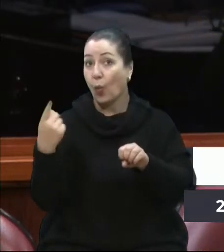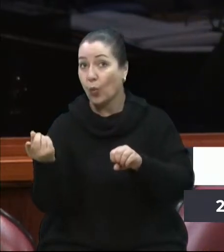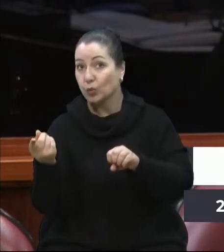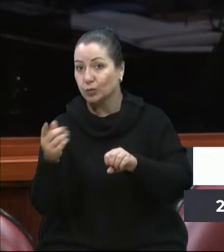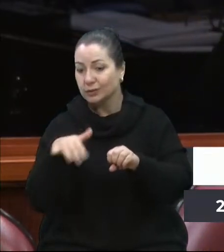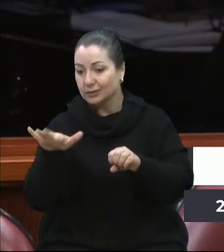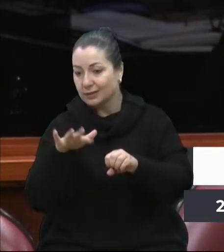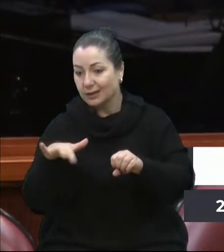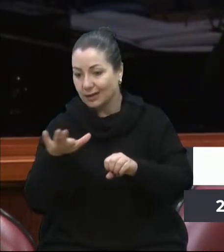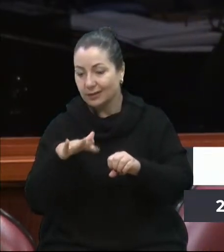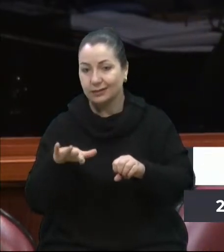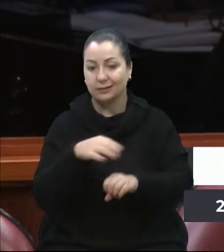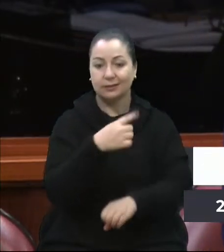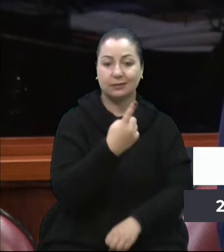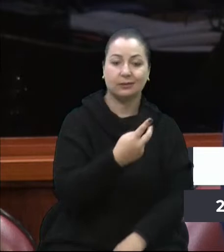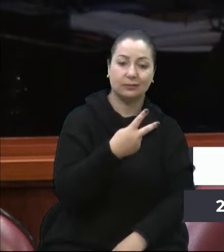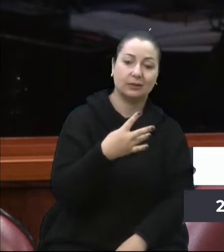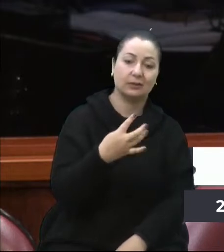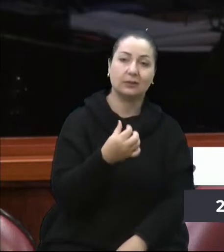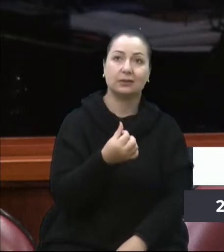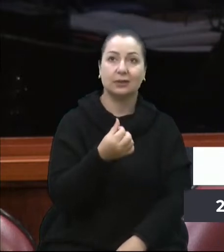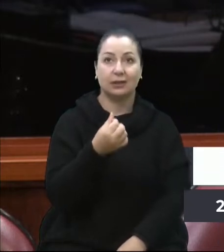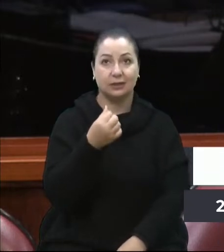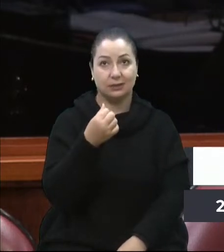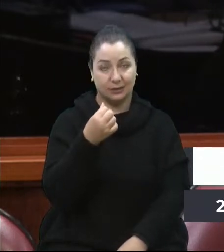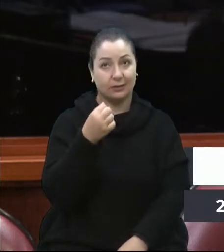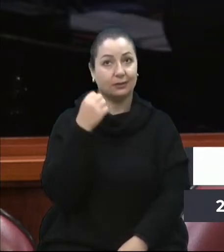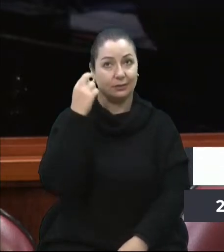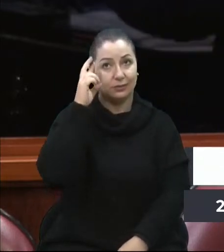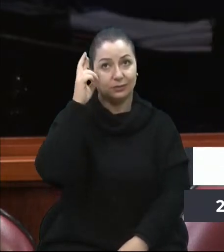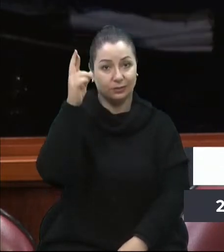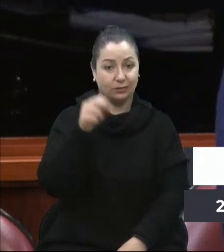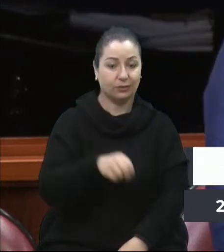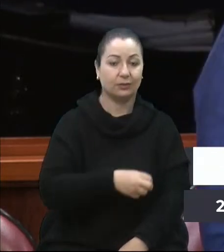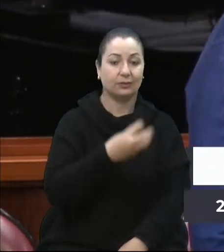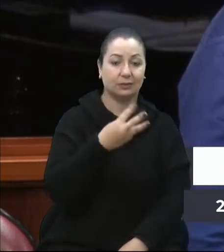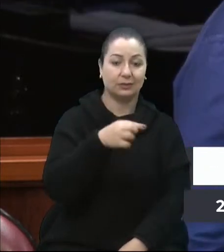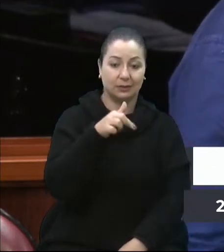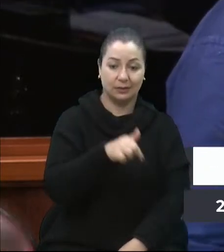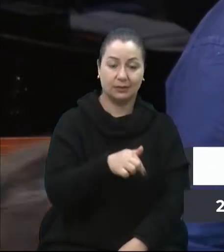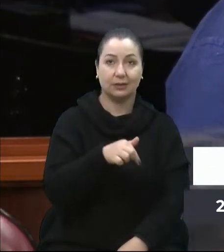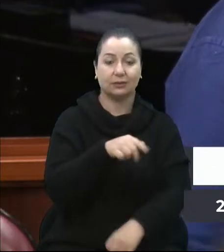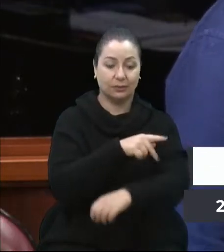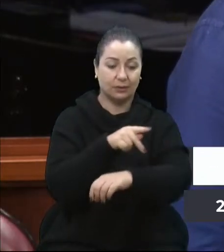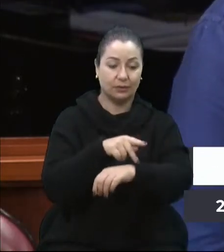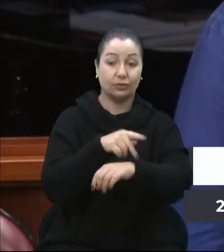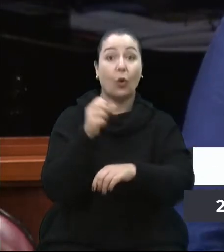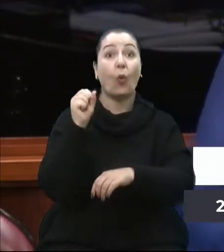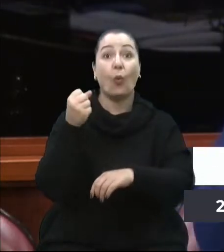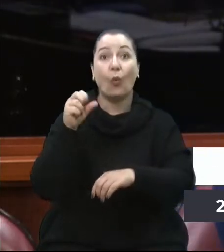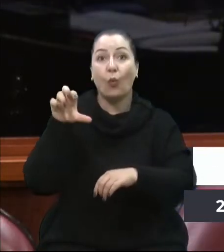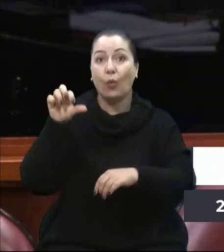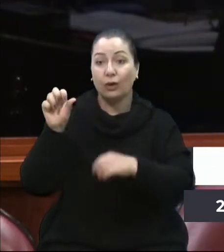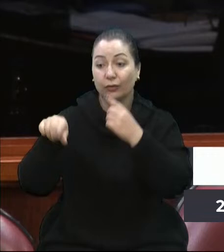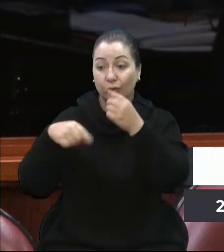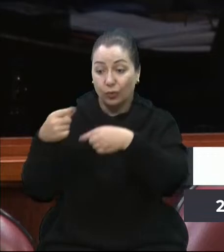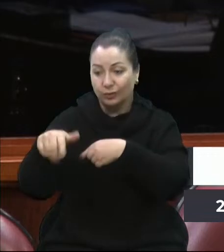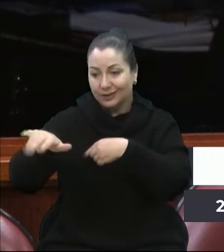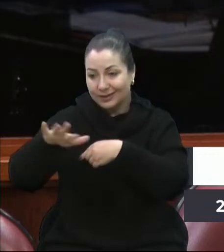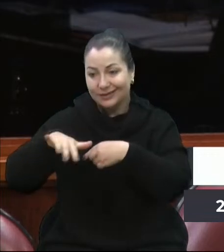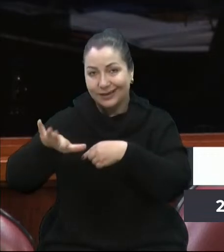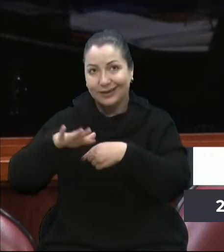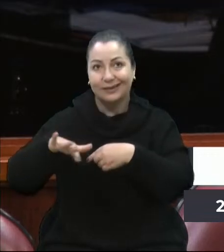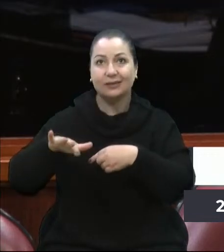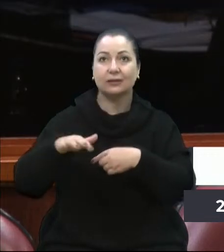126 direções dessas escolas, 37 em pedagogia, 89 em outras áreas. Talvez esses colegas, muitos